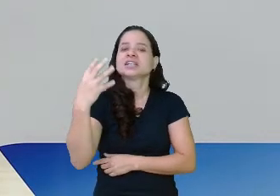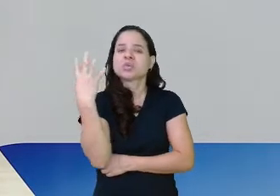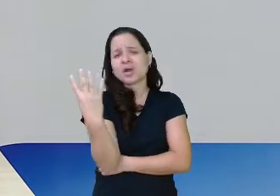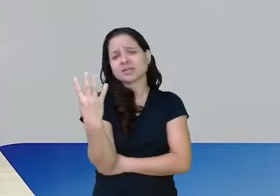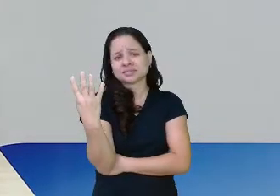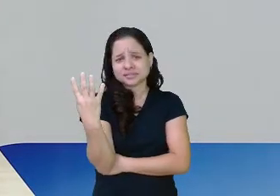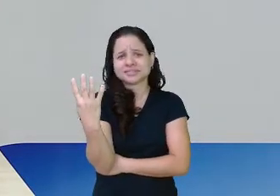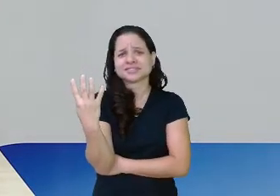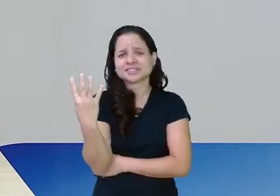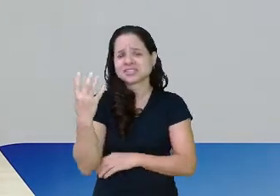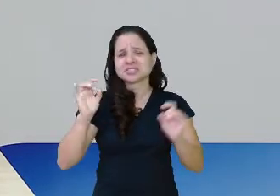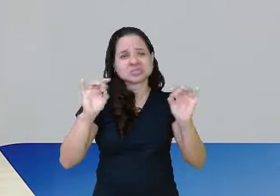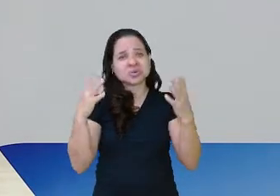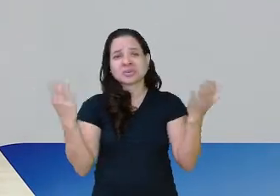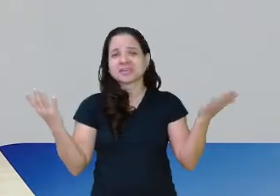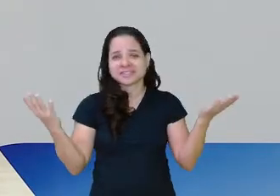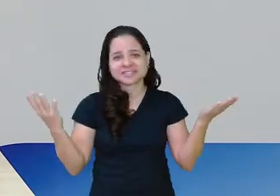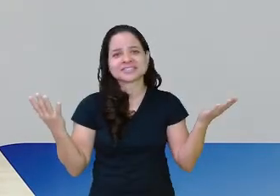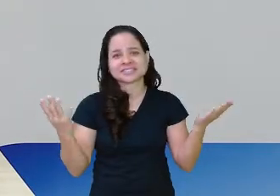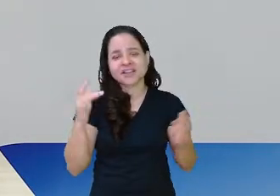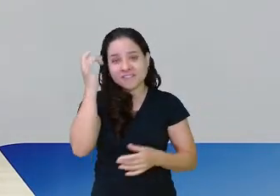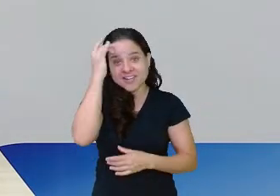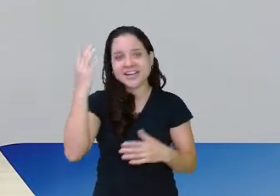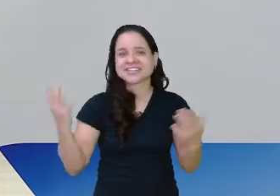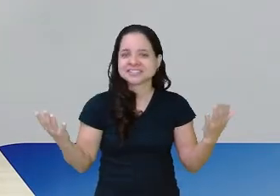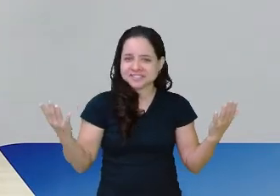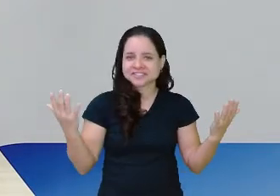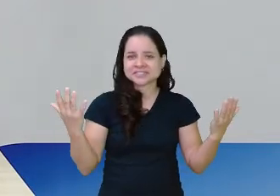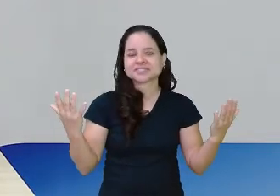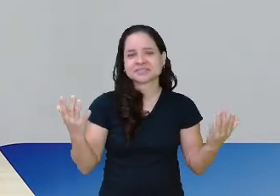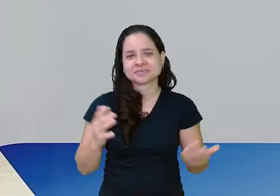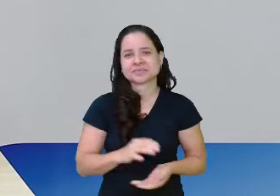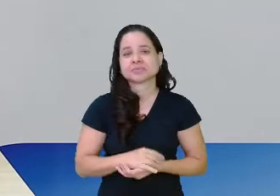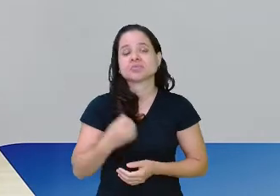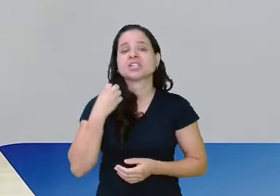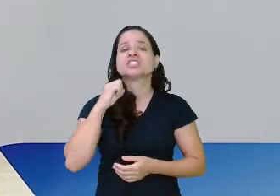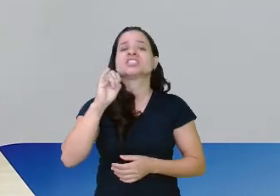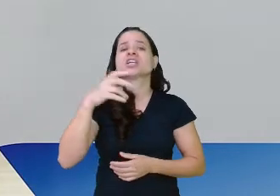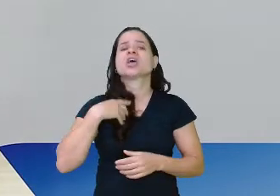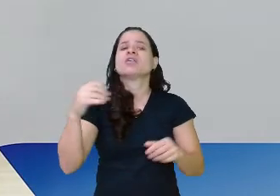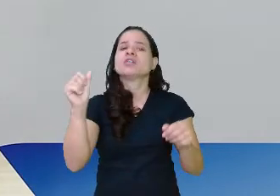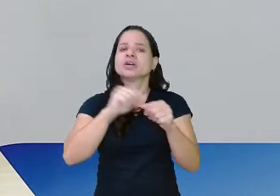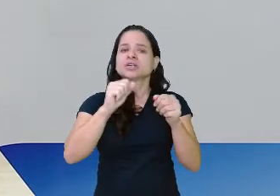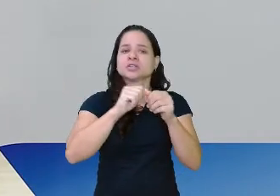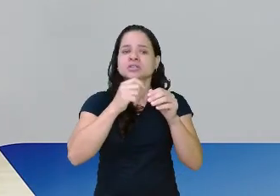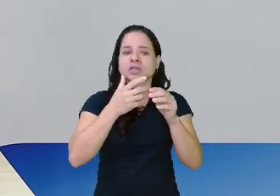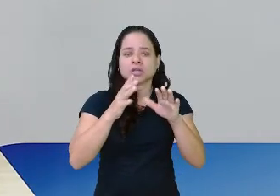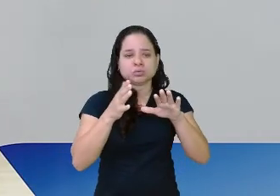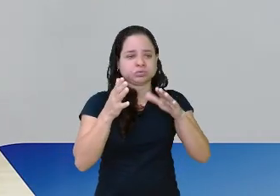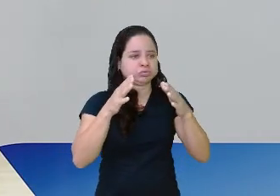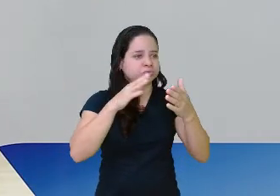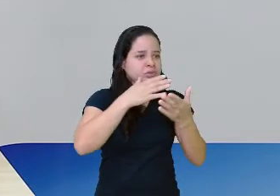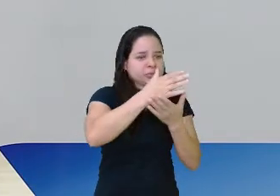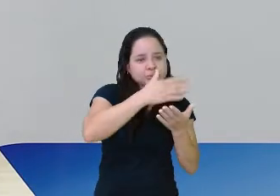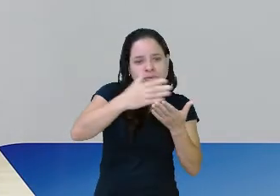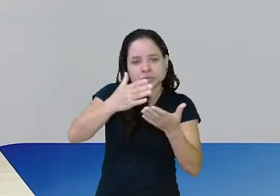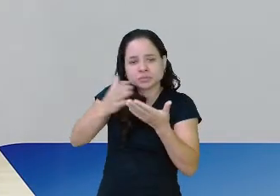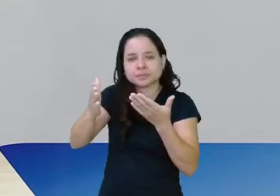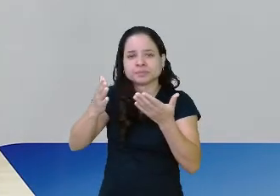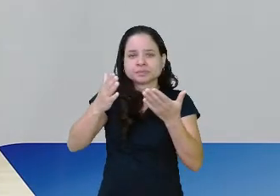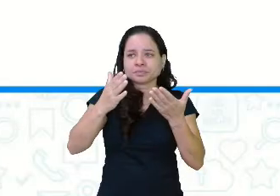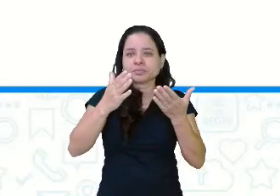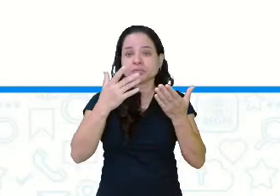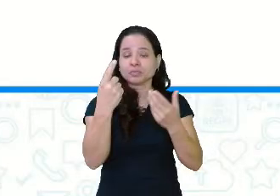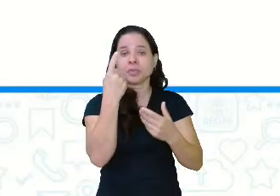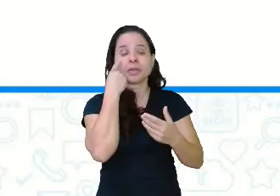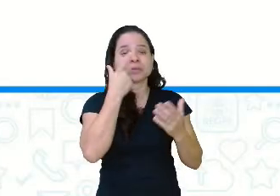1234. Somente isso. Fácil demais. Se eu fosse fazer a decomposição, seria assim, ó.